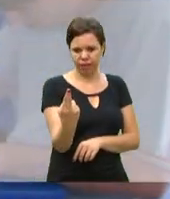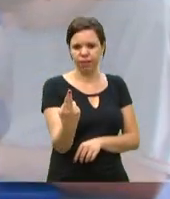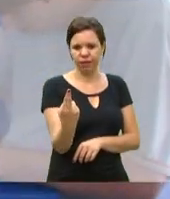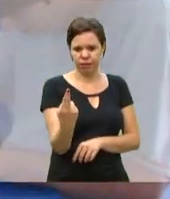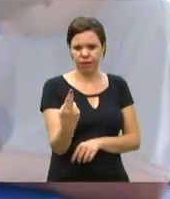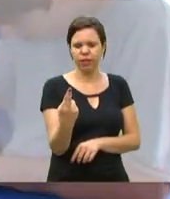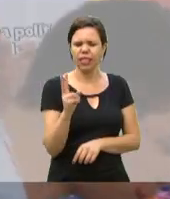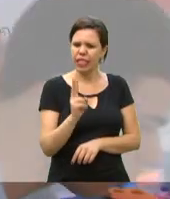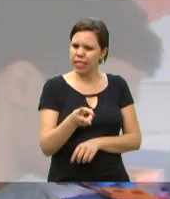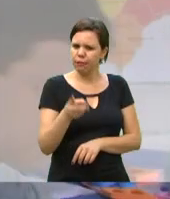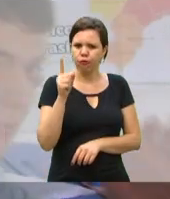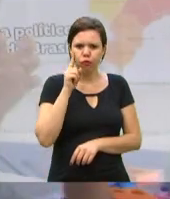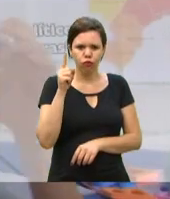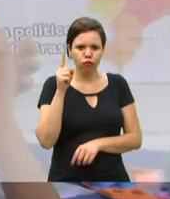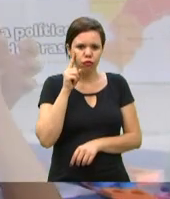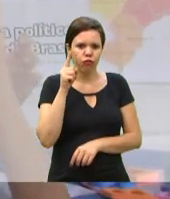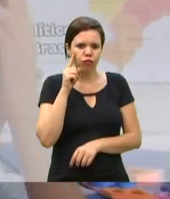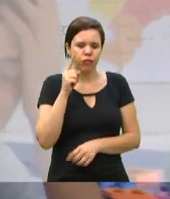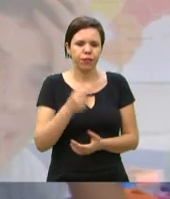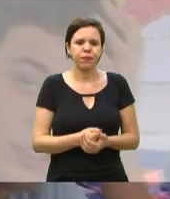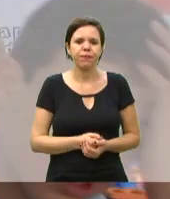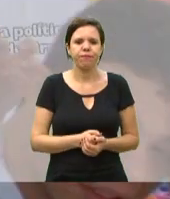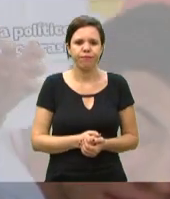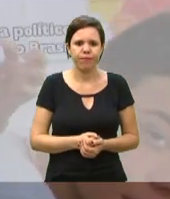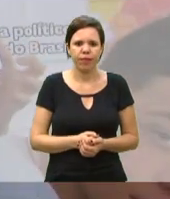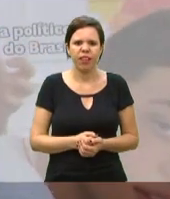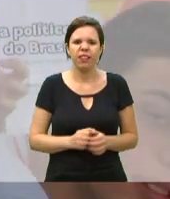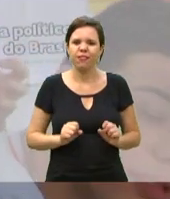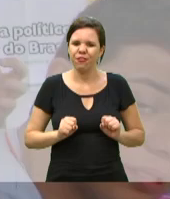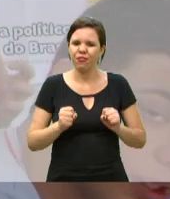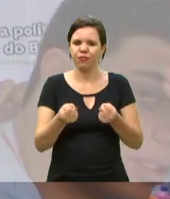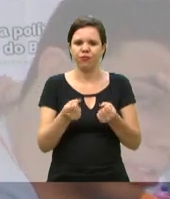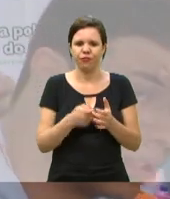a cada dia. Com muita garra,